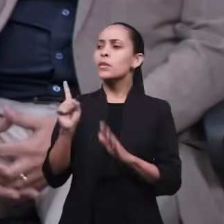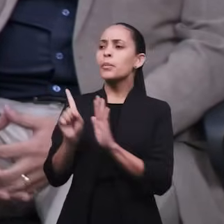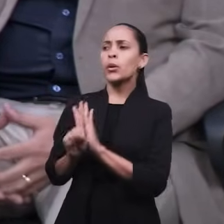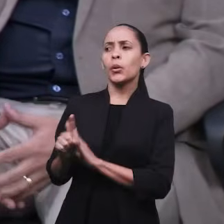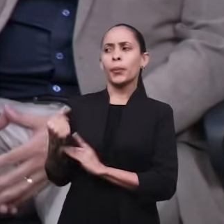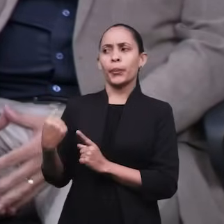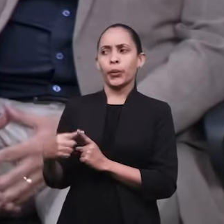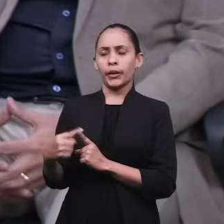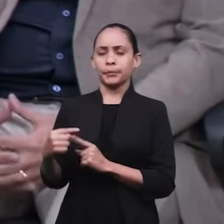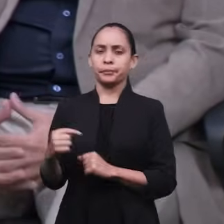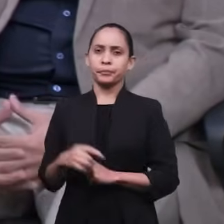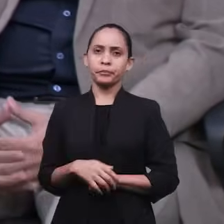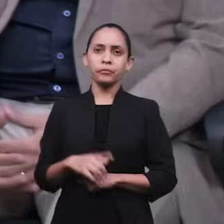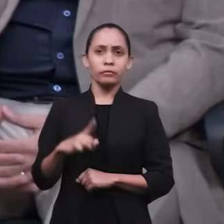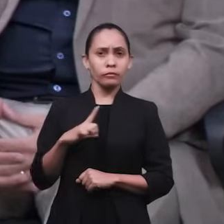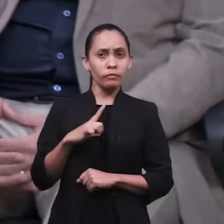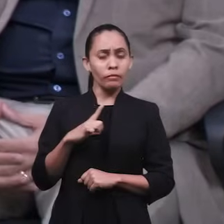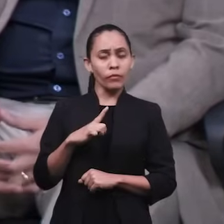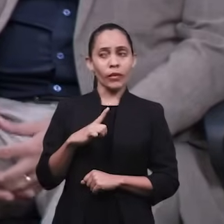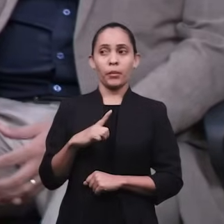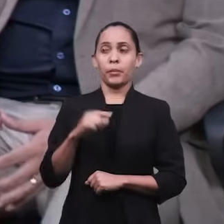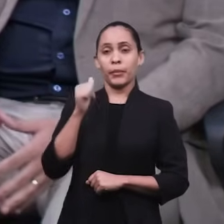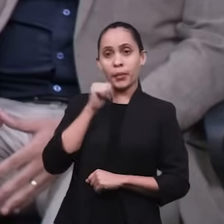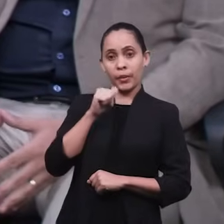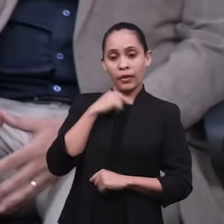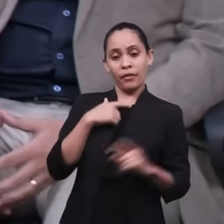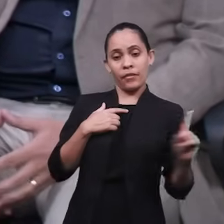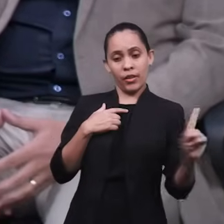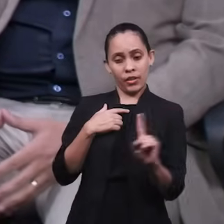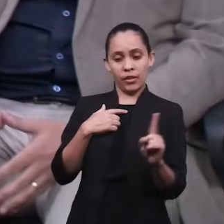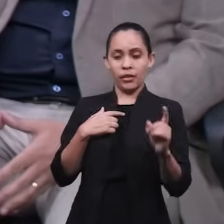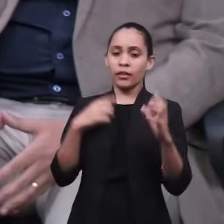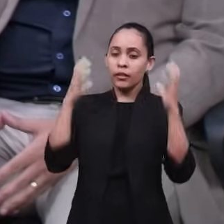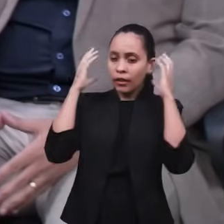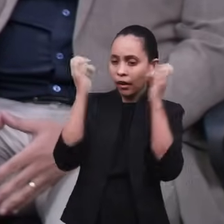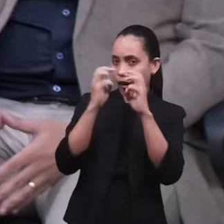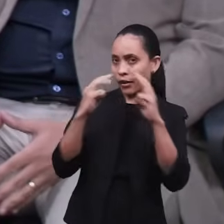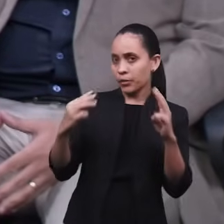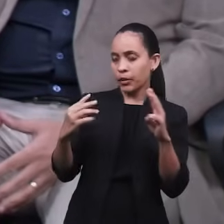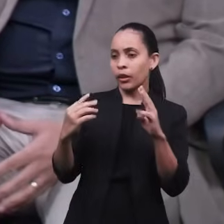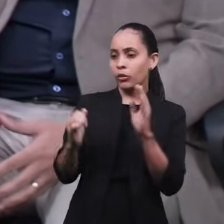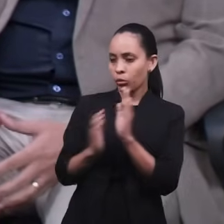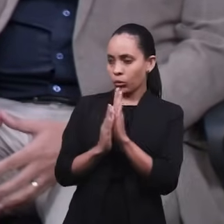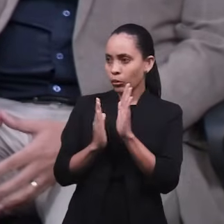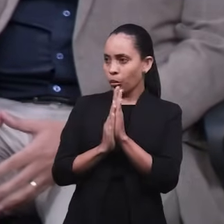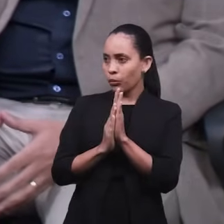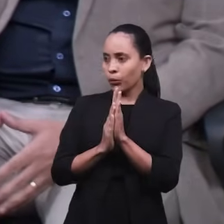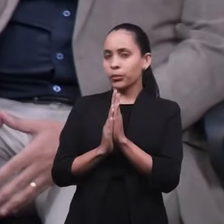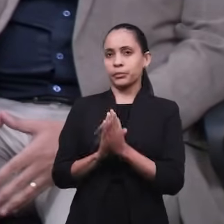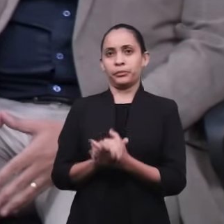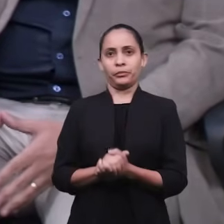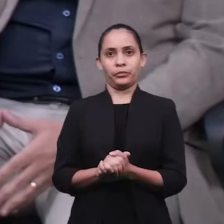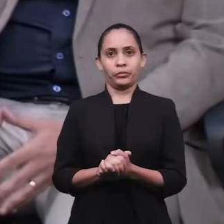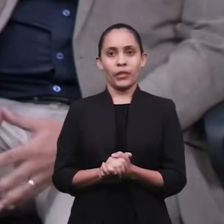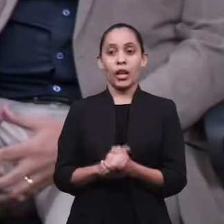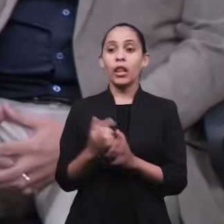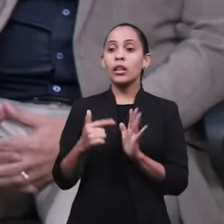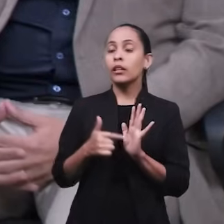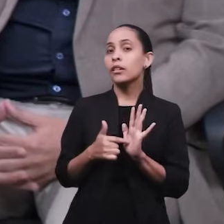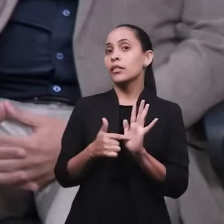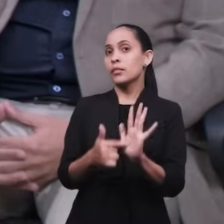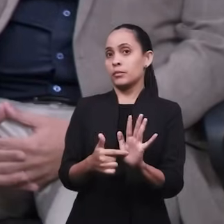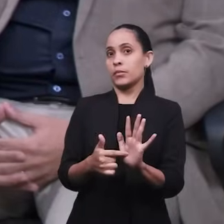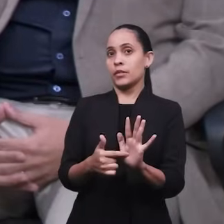essa pergunta porque, irmãos, teve uma irmã que veio aqui na Rádio Manaim com um louvor, né? E ela queria